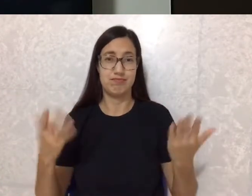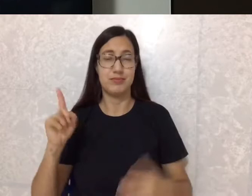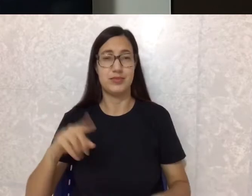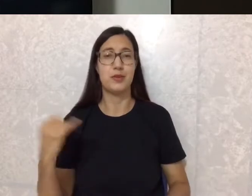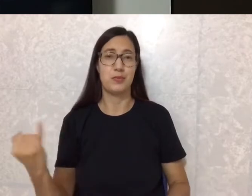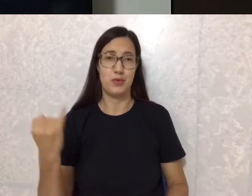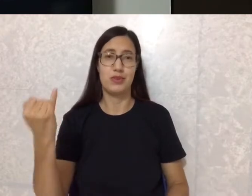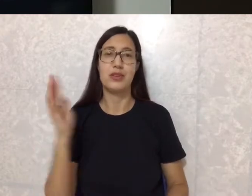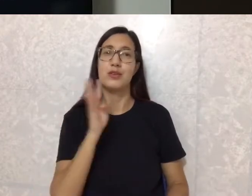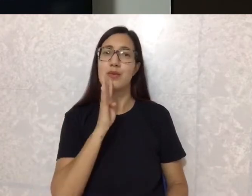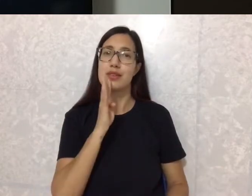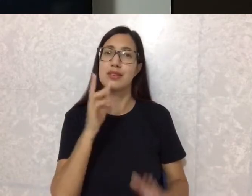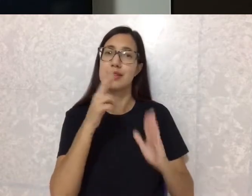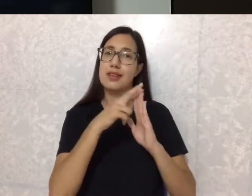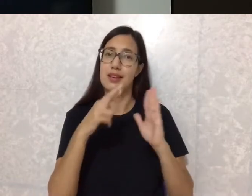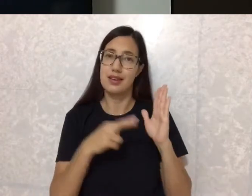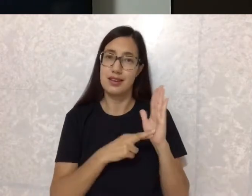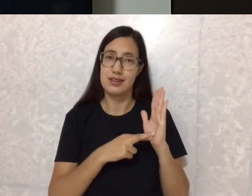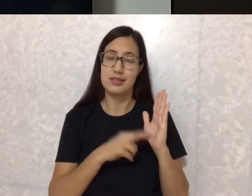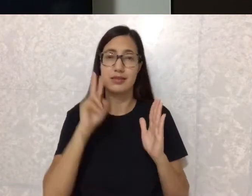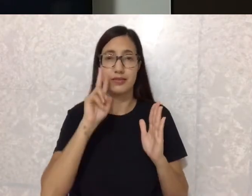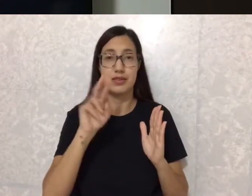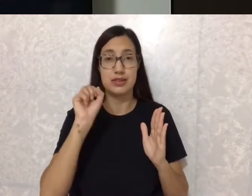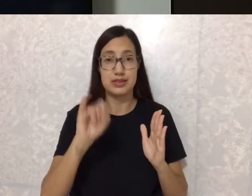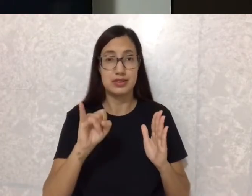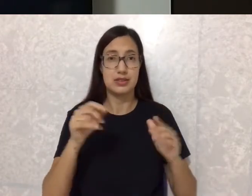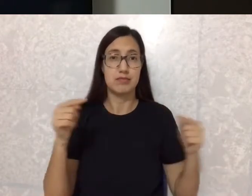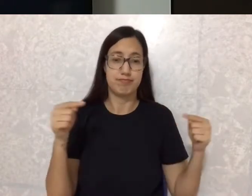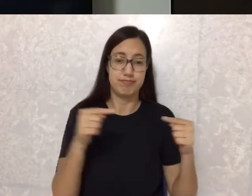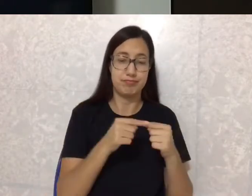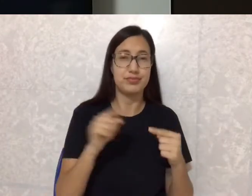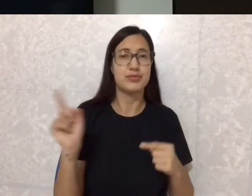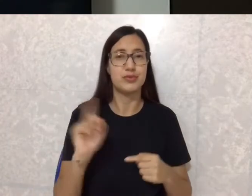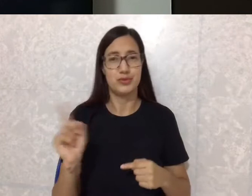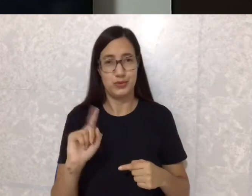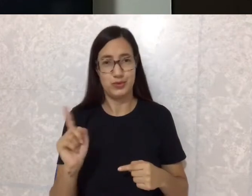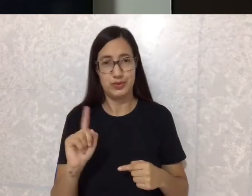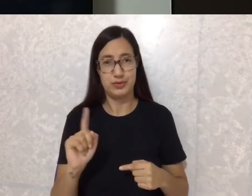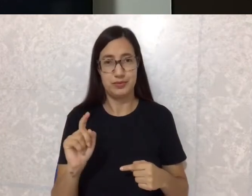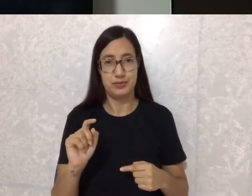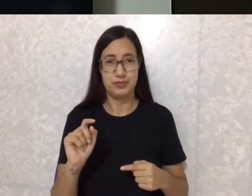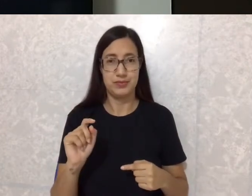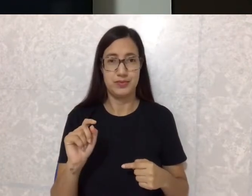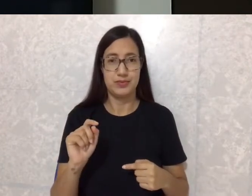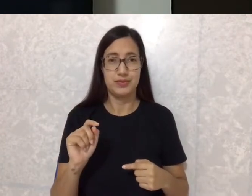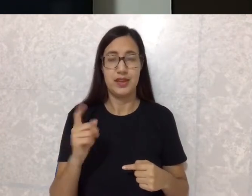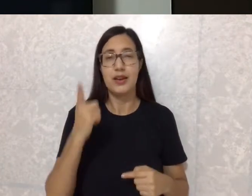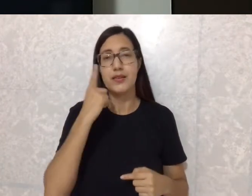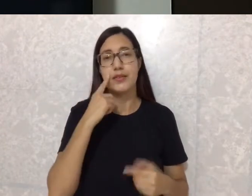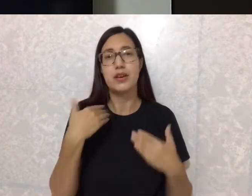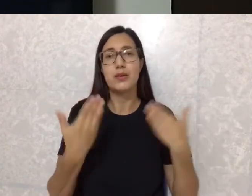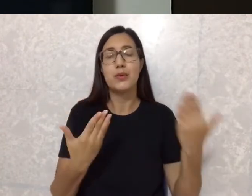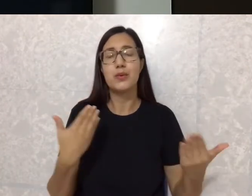fazer uma revisão e verificar se a ferramenta fez corretamente. Então, assim, se você tiver com LaTeX, tiver com Word usando o recurso de